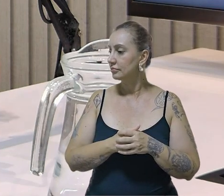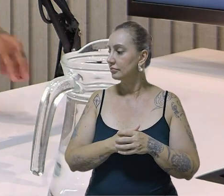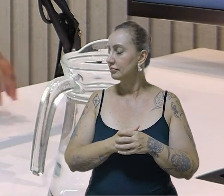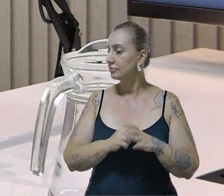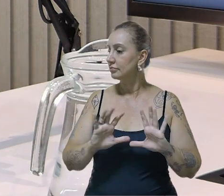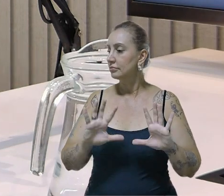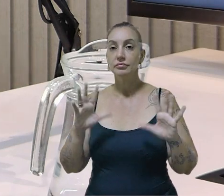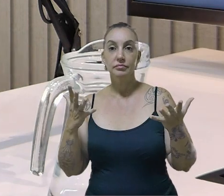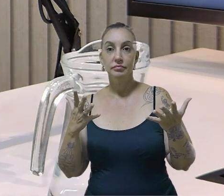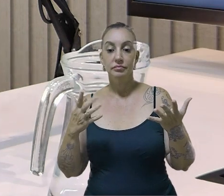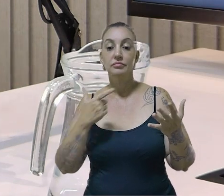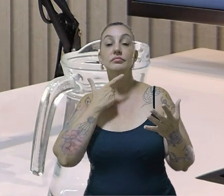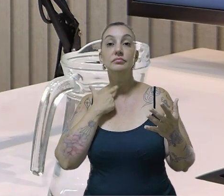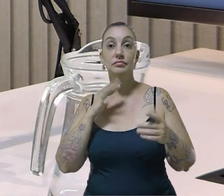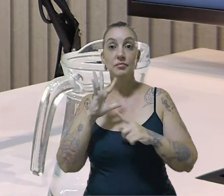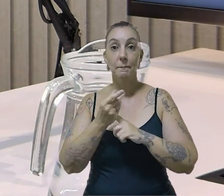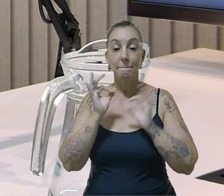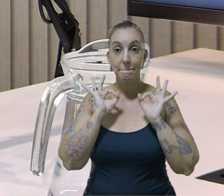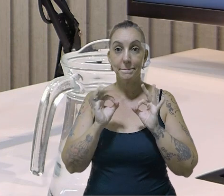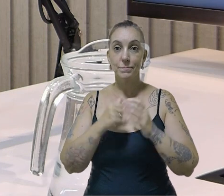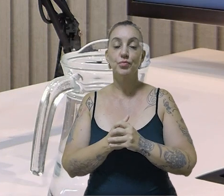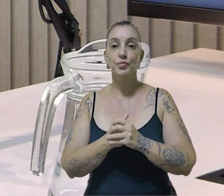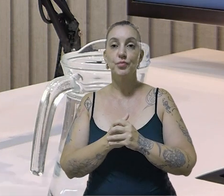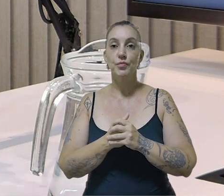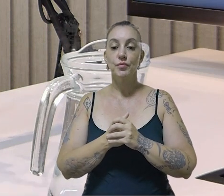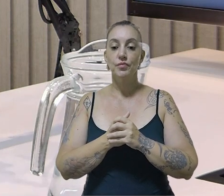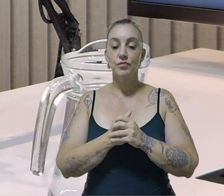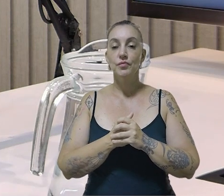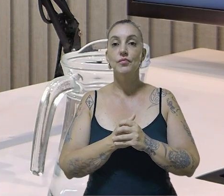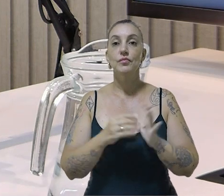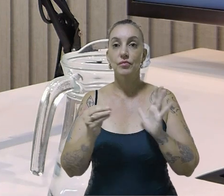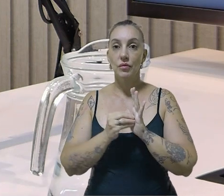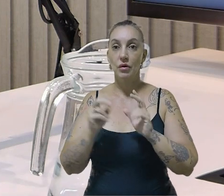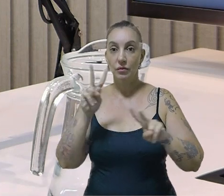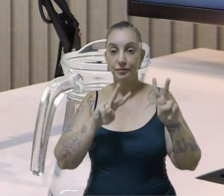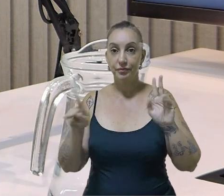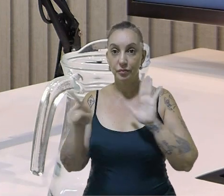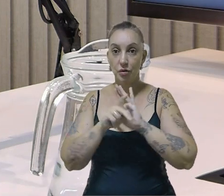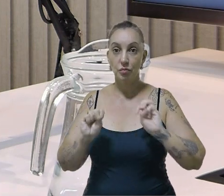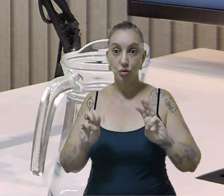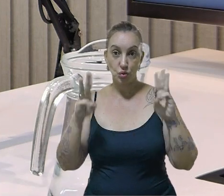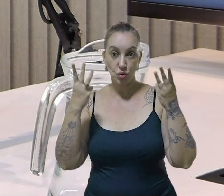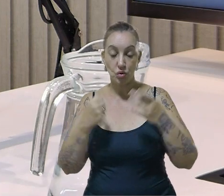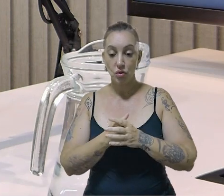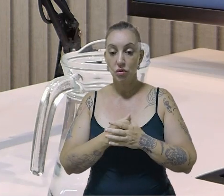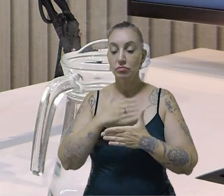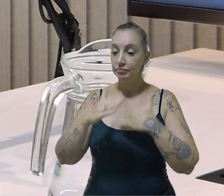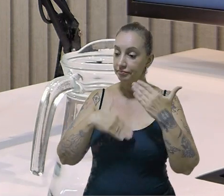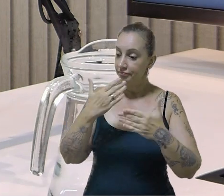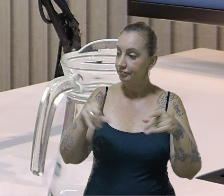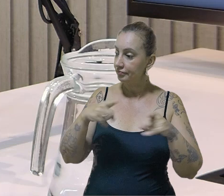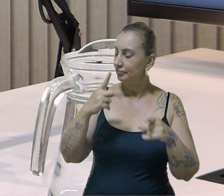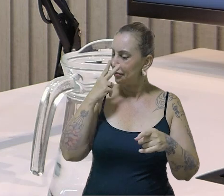efeitos e que não sei o que lá a vontade do artista mesmo de de colocar o visual do próprio Show sabe então tem entrado uma coisa processual